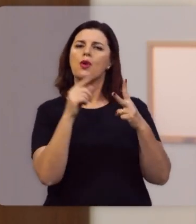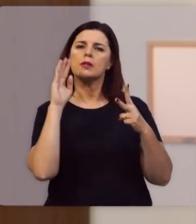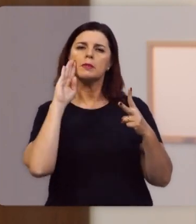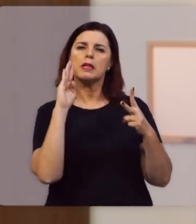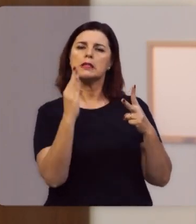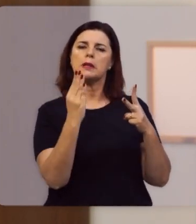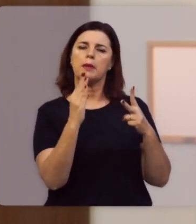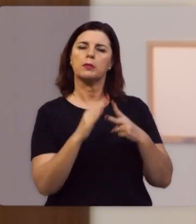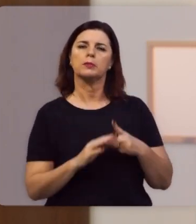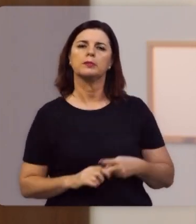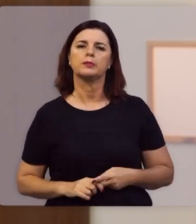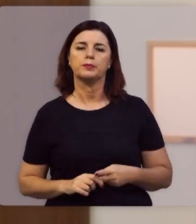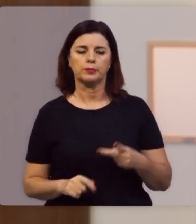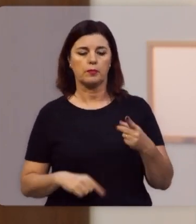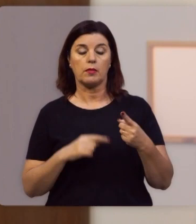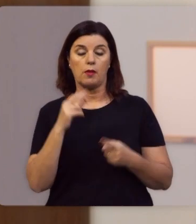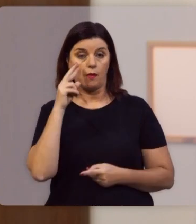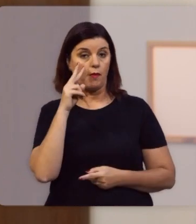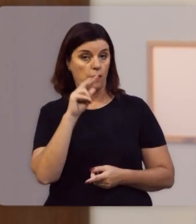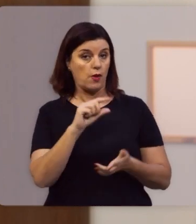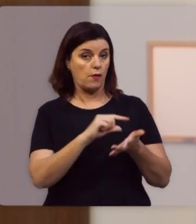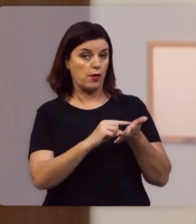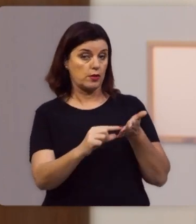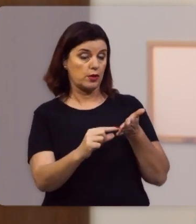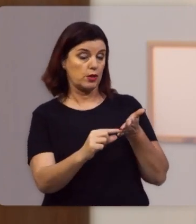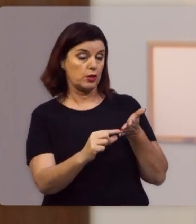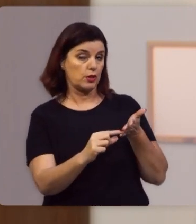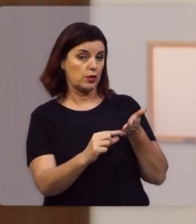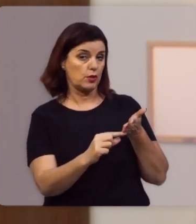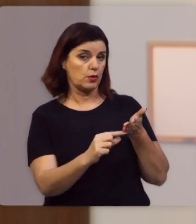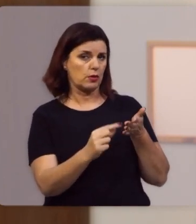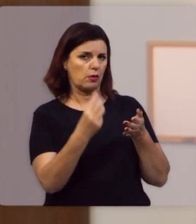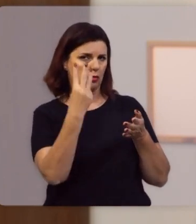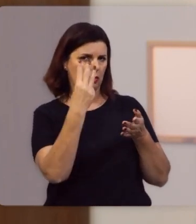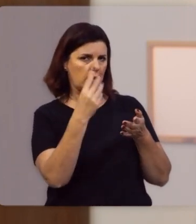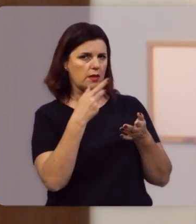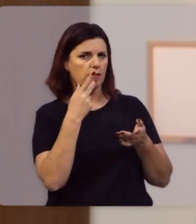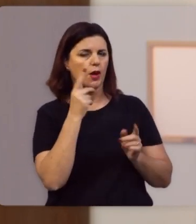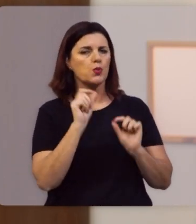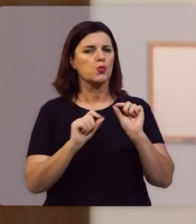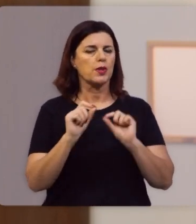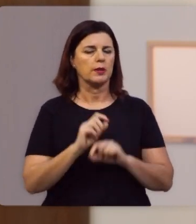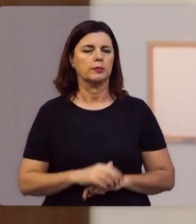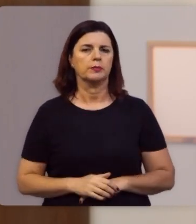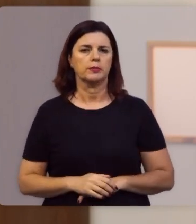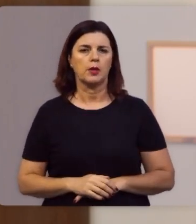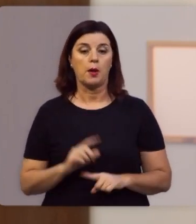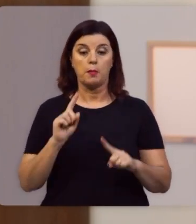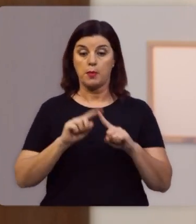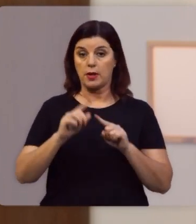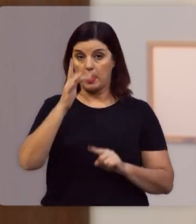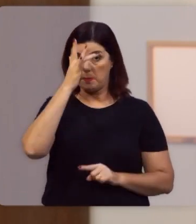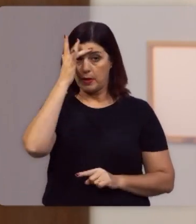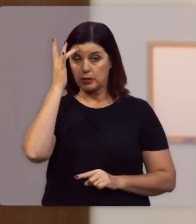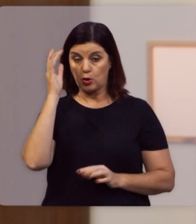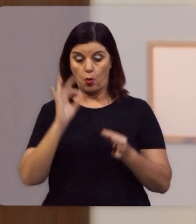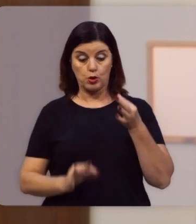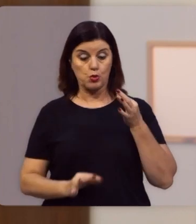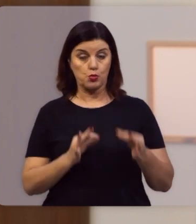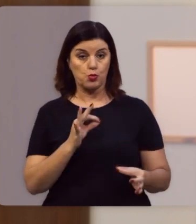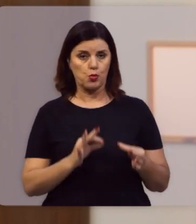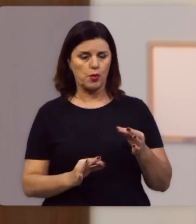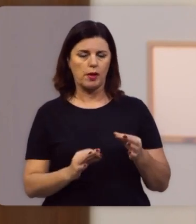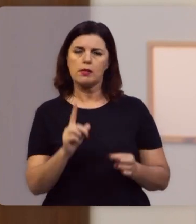principais vejam vocês no versículo de número 3 o seguinte porque os magistrados não são